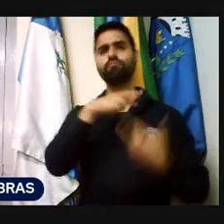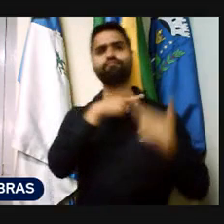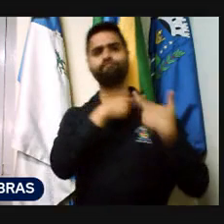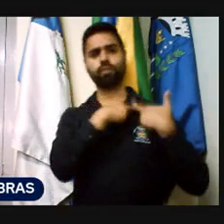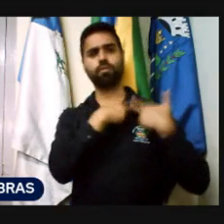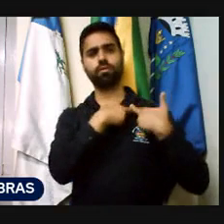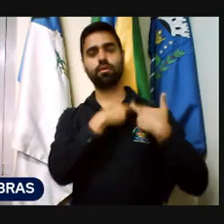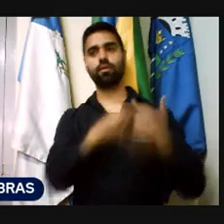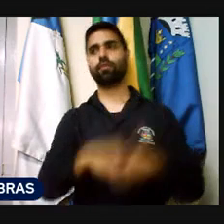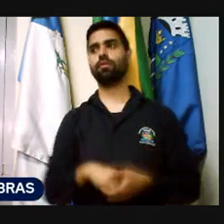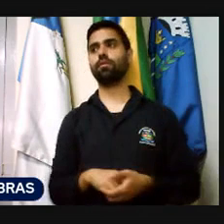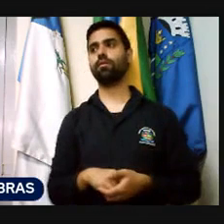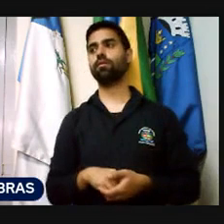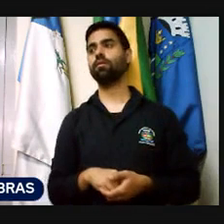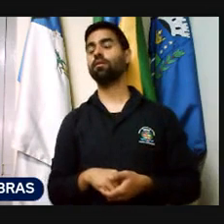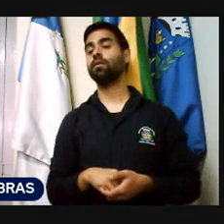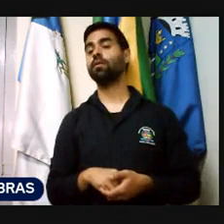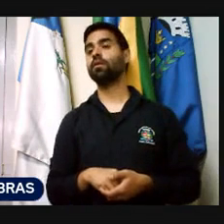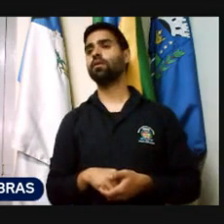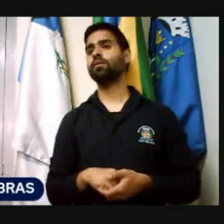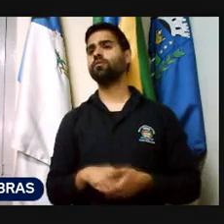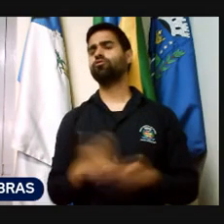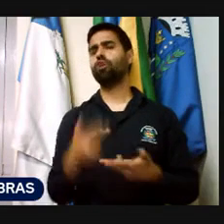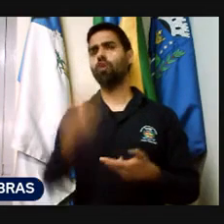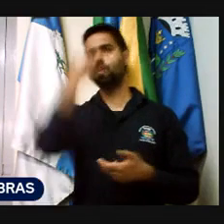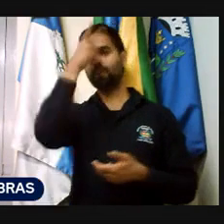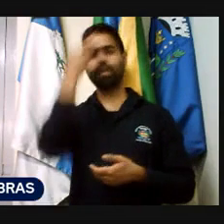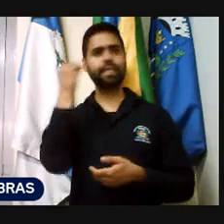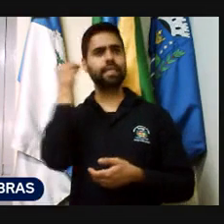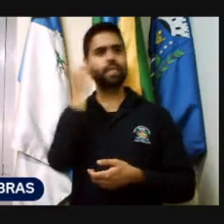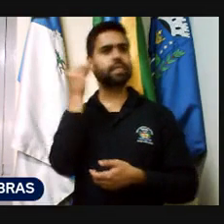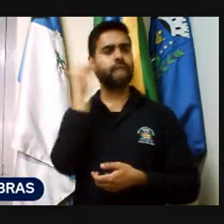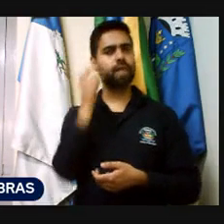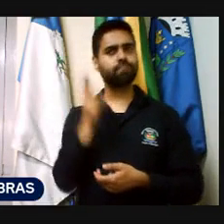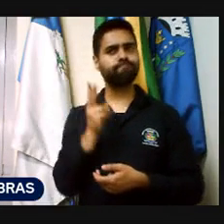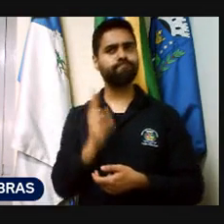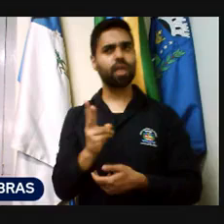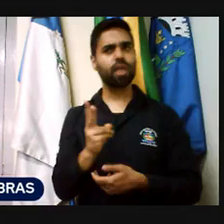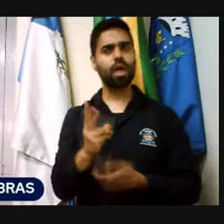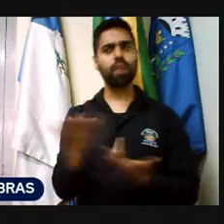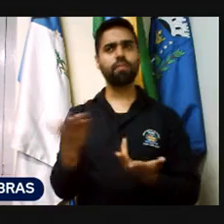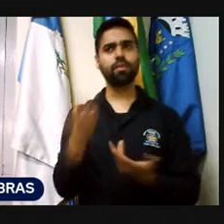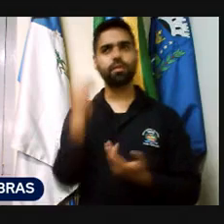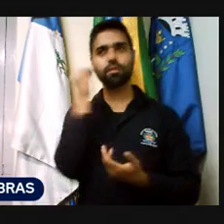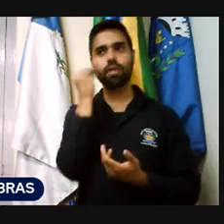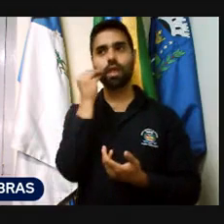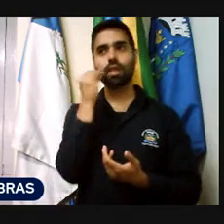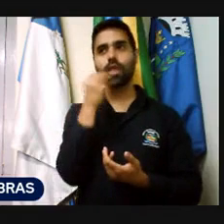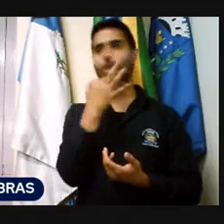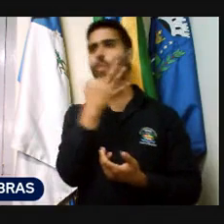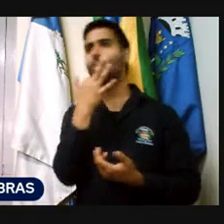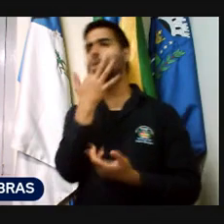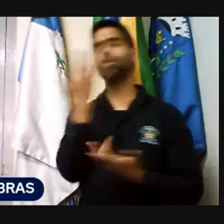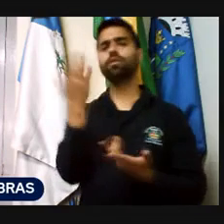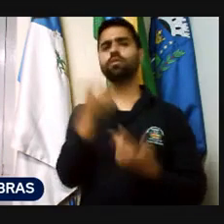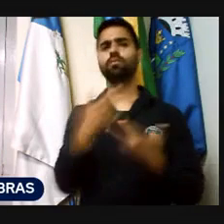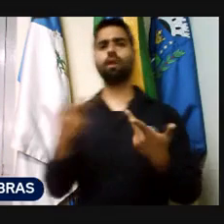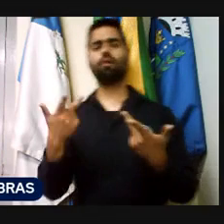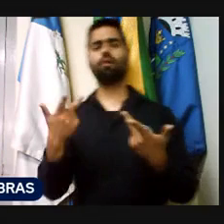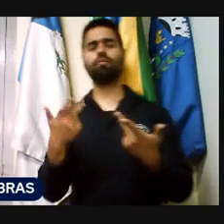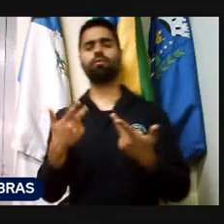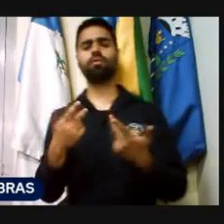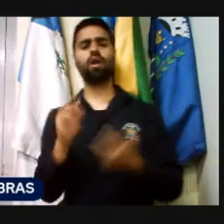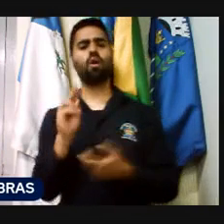responsabilidade. Não é um prefeito que busca a todo momento uma popularidade ou